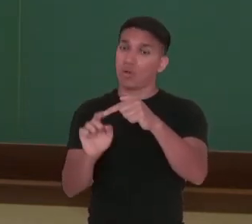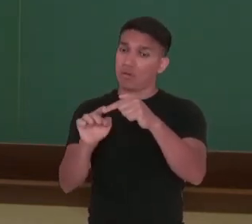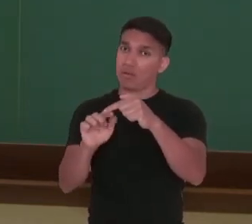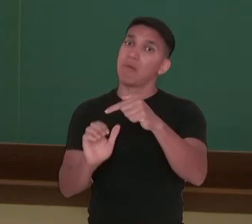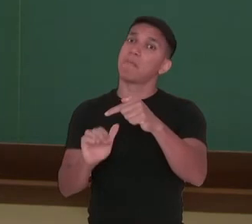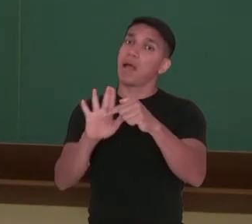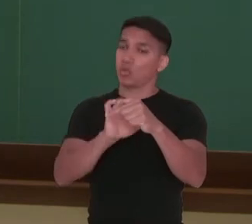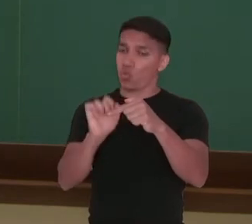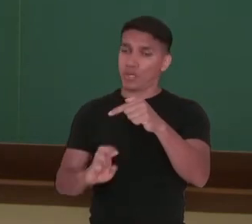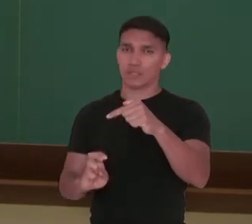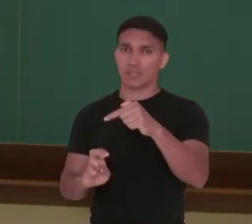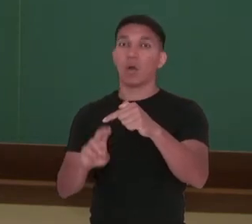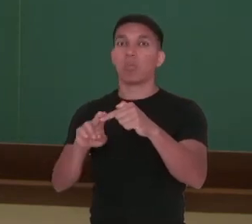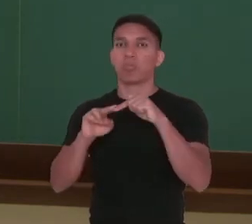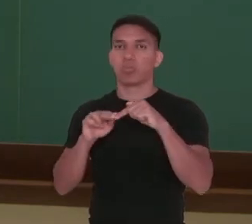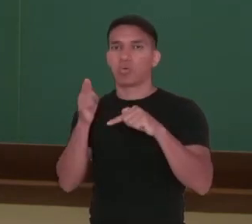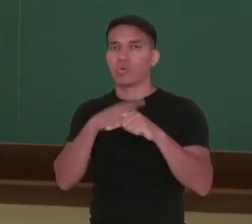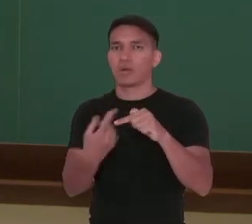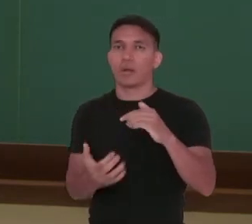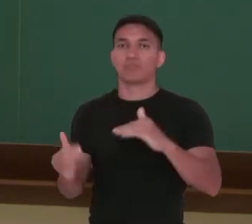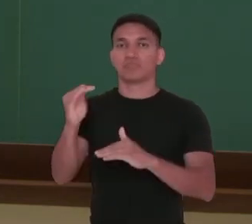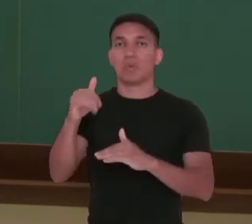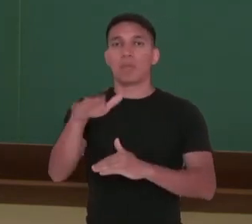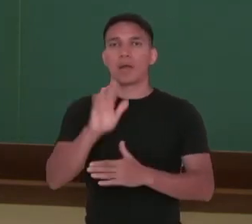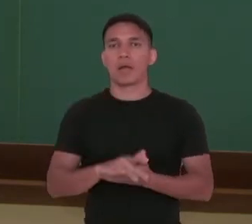você arredonda para mais. Então, fica